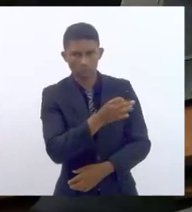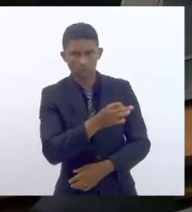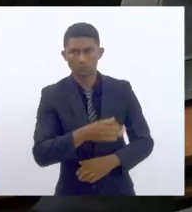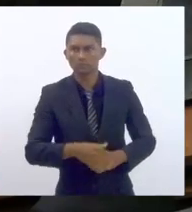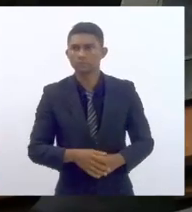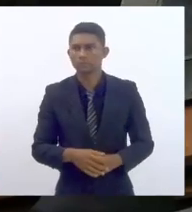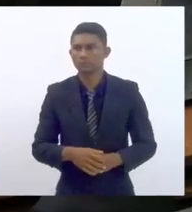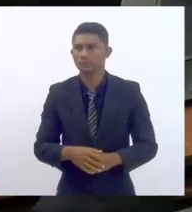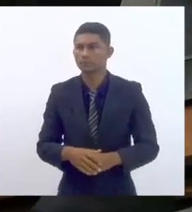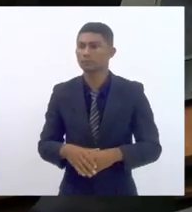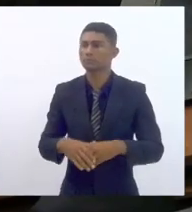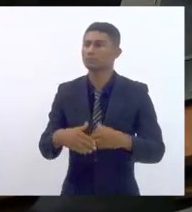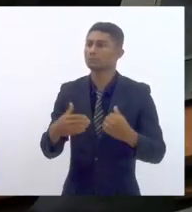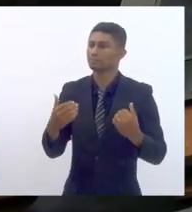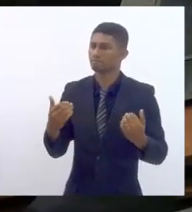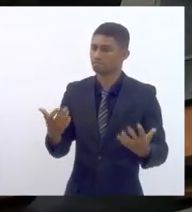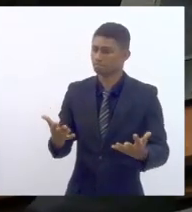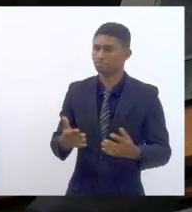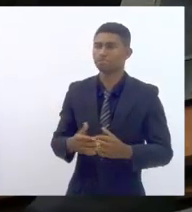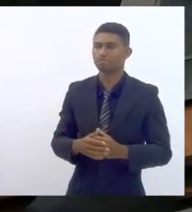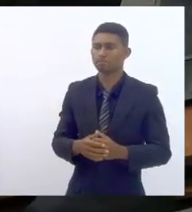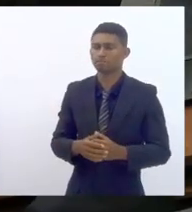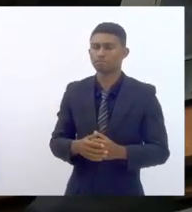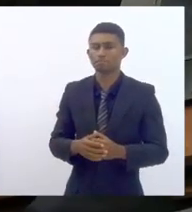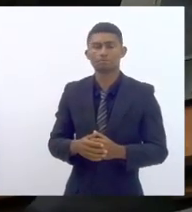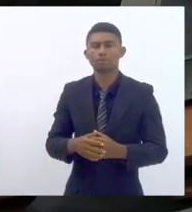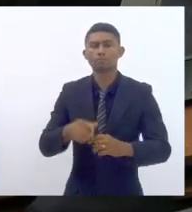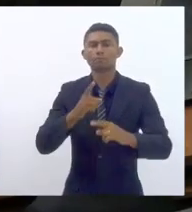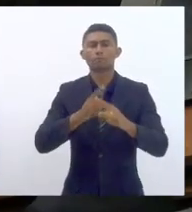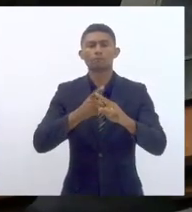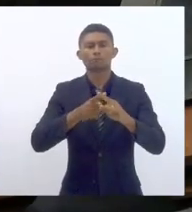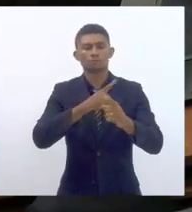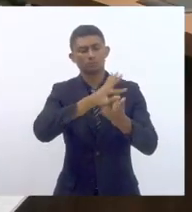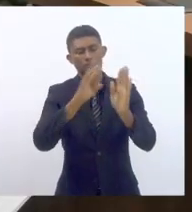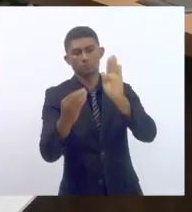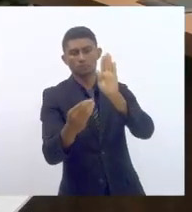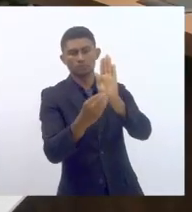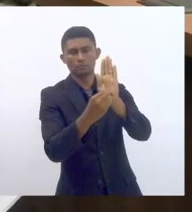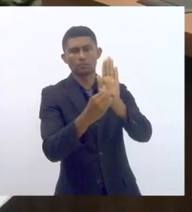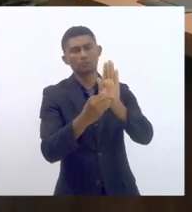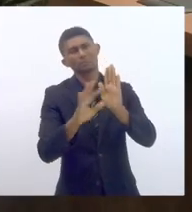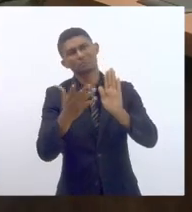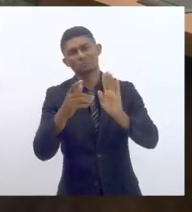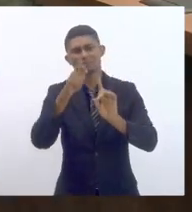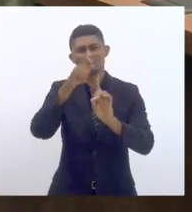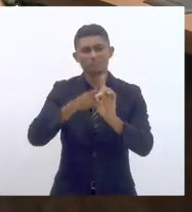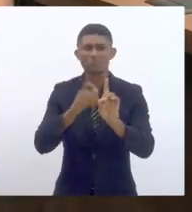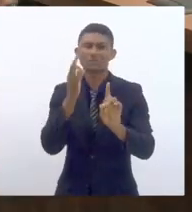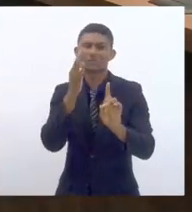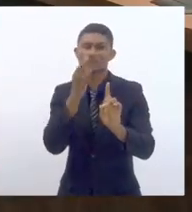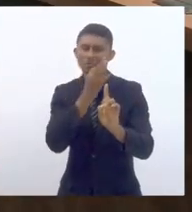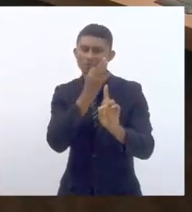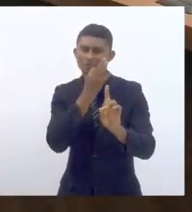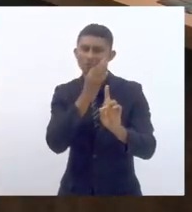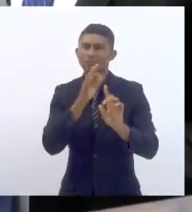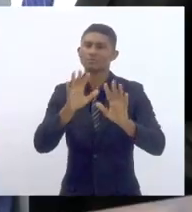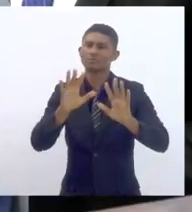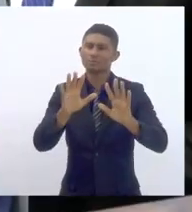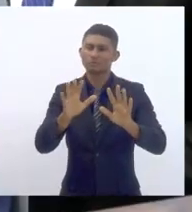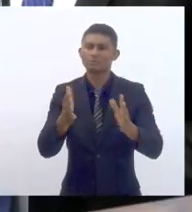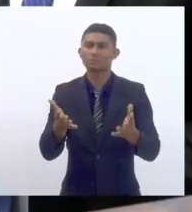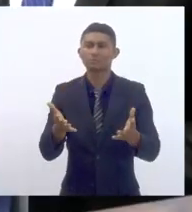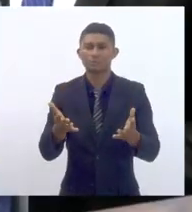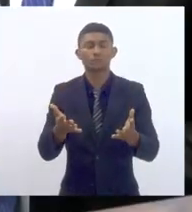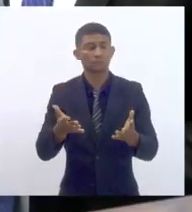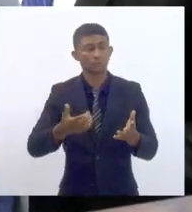Por enquanto fica sobrestado, né, deputado? Até porque a cláusula segunda categoria vai até setembro, mas de agora a setembro. E